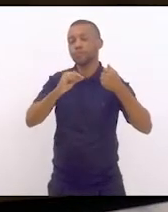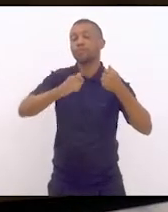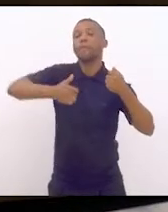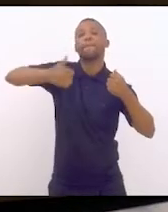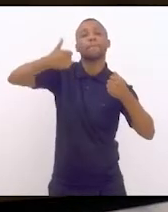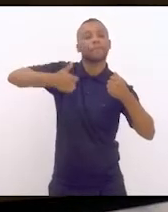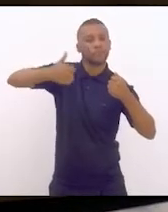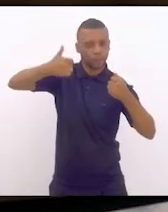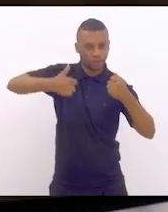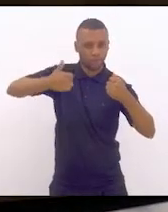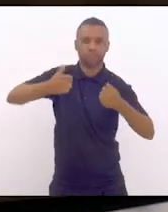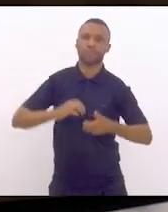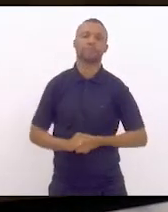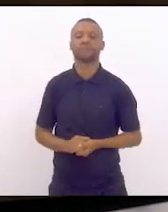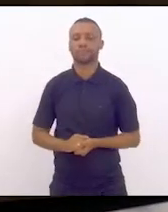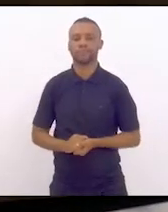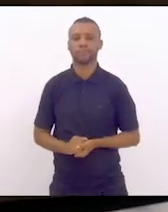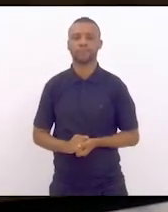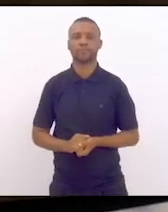1º.